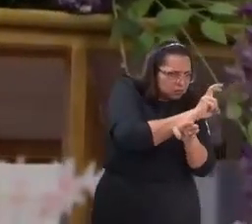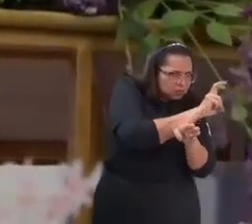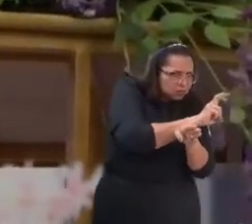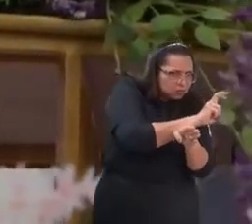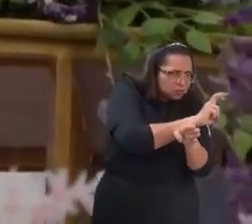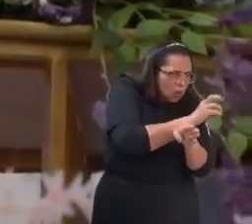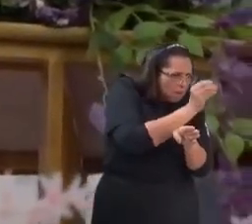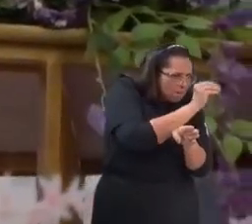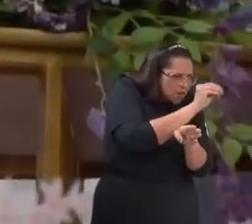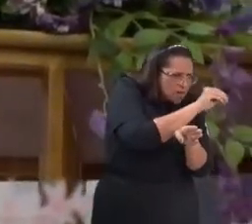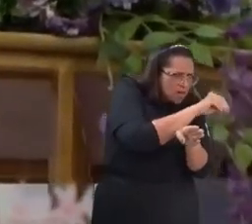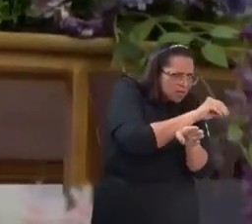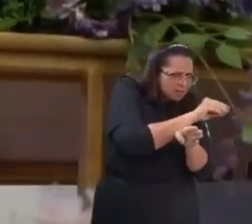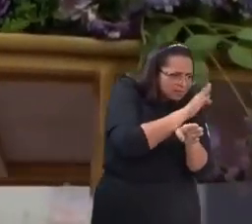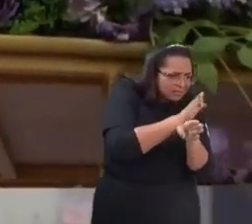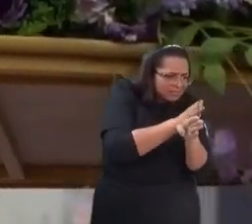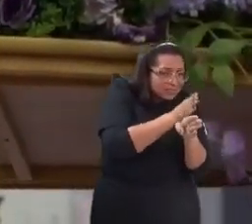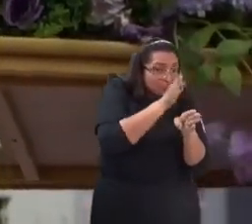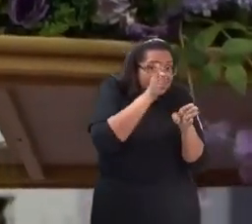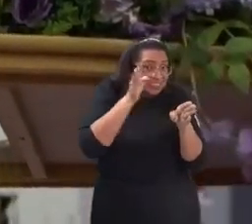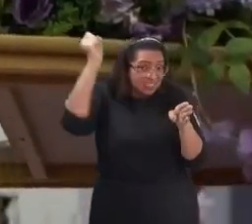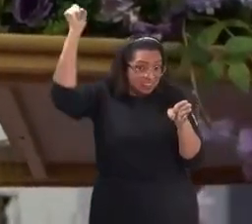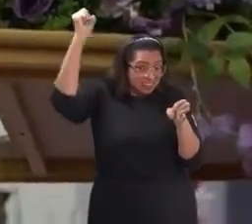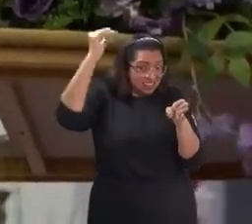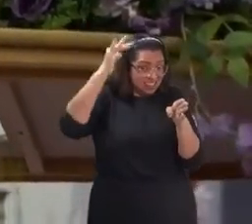Veja que quem entra no sepulcro...